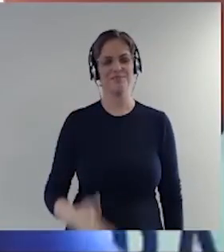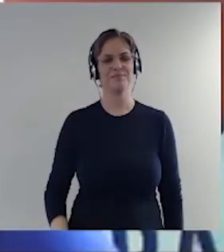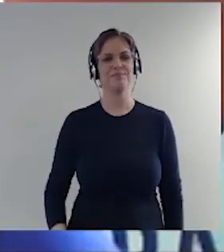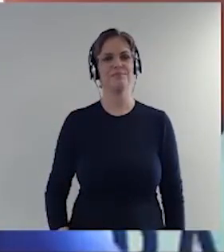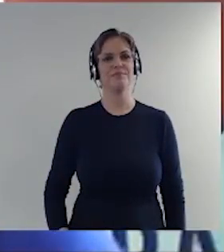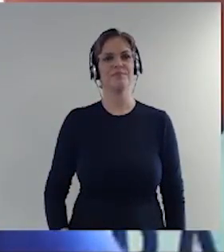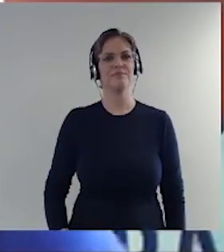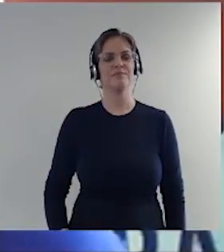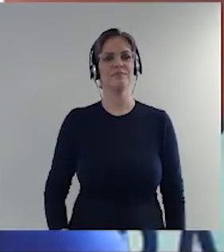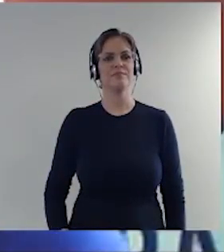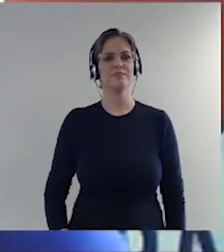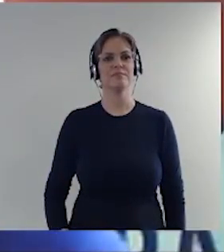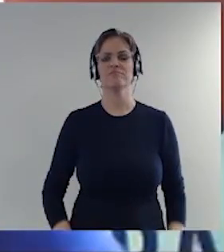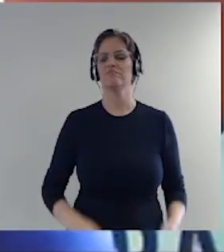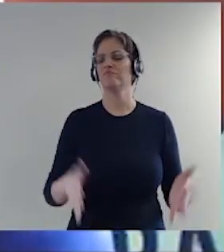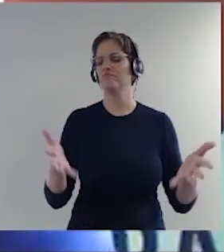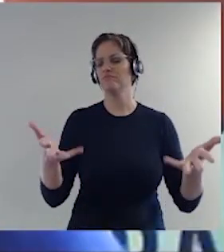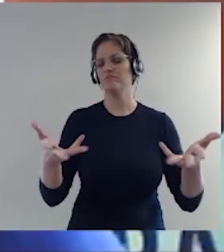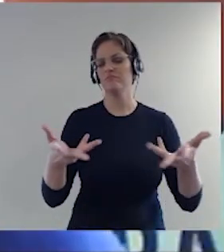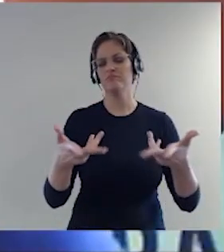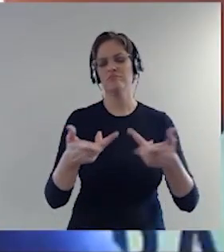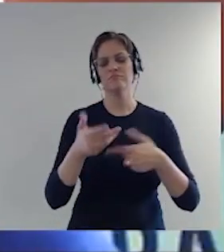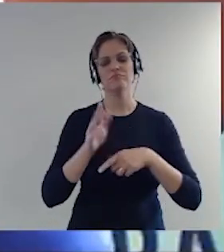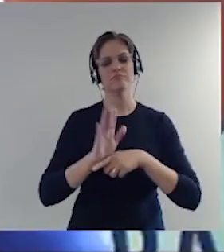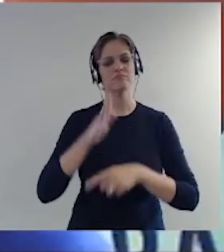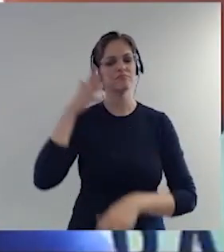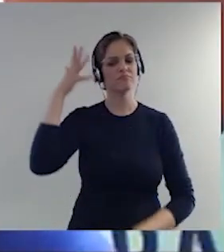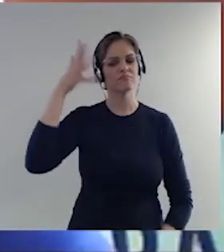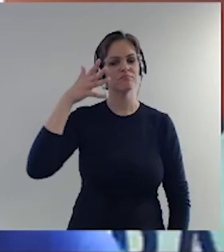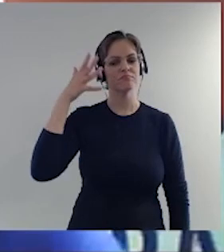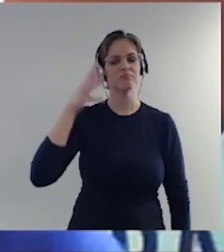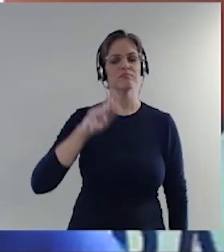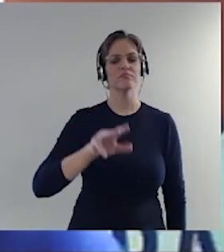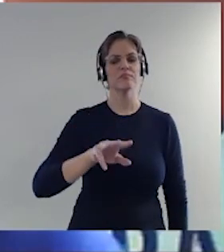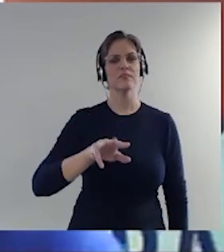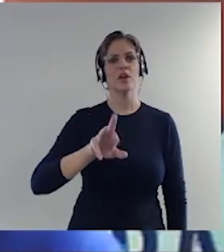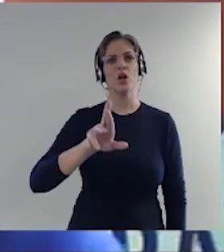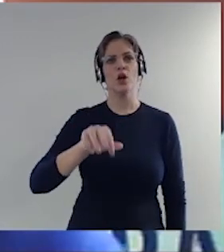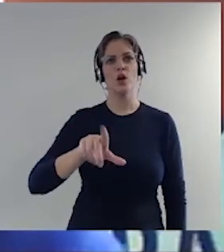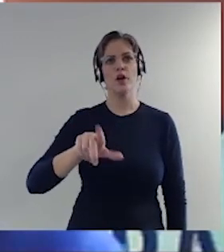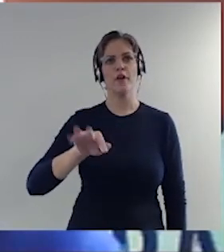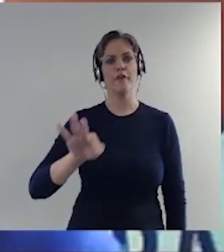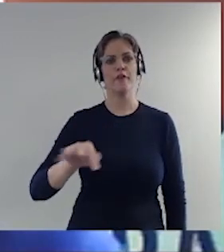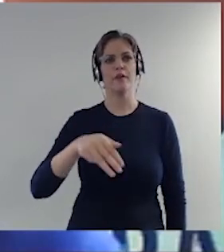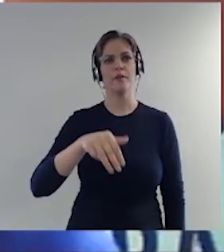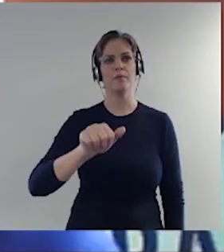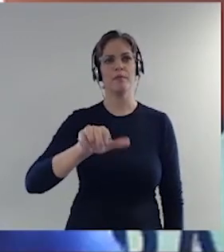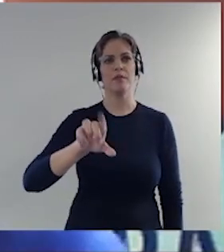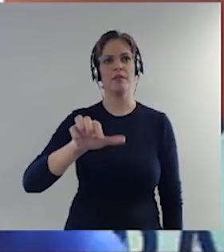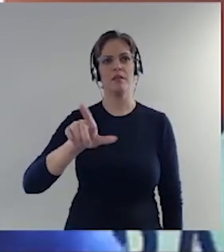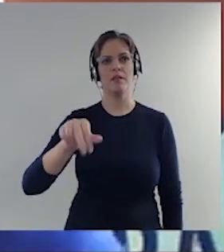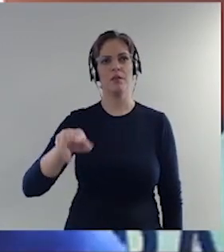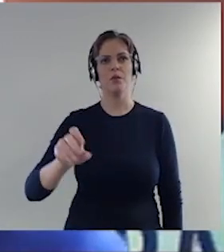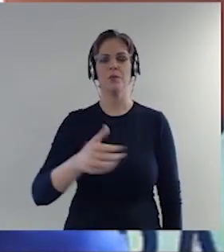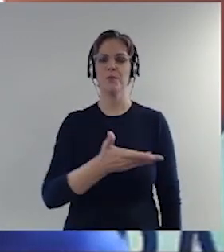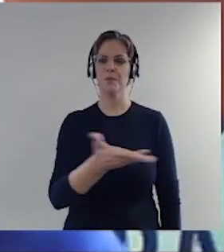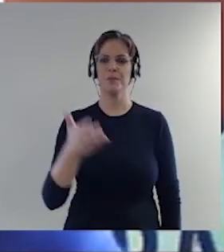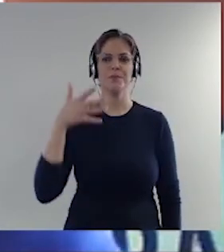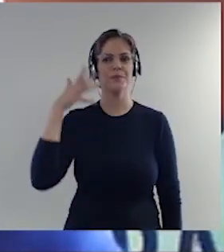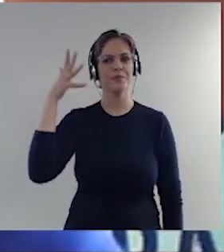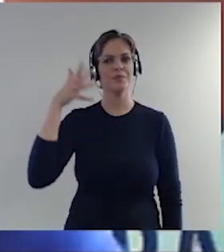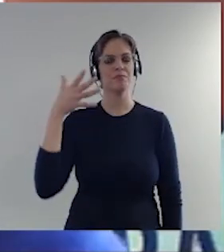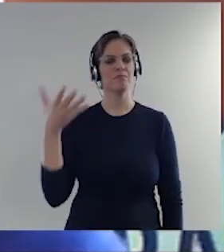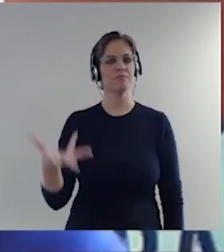Agradecemos a elevada contribuição do Dr. Rolf Madaleno, como dos demais palestrantes que muito agregaram para